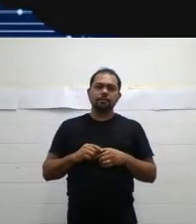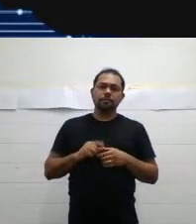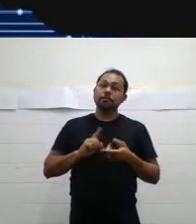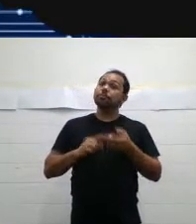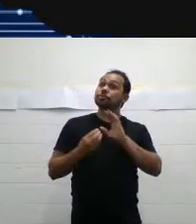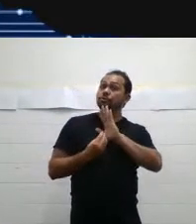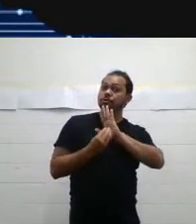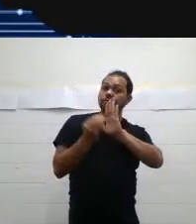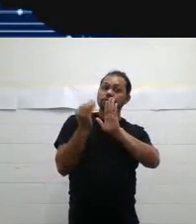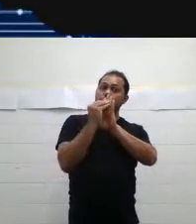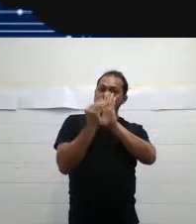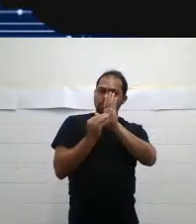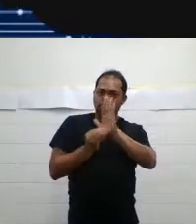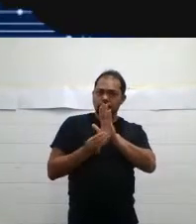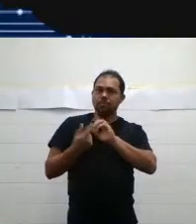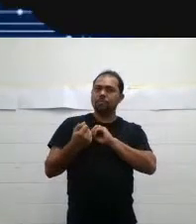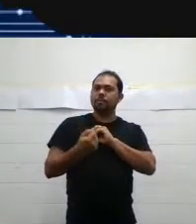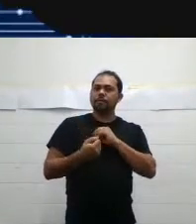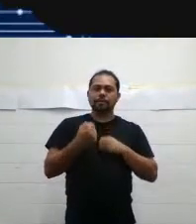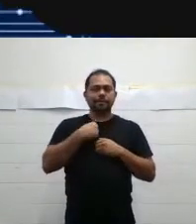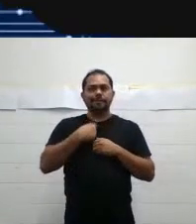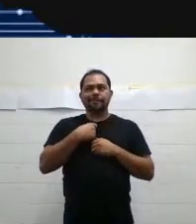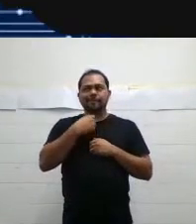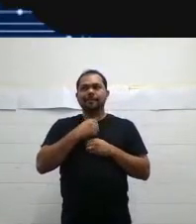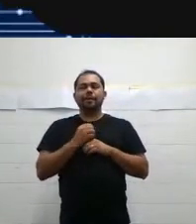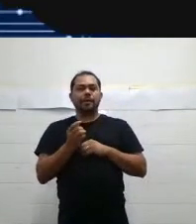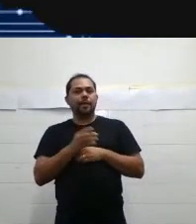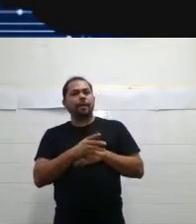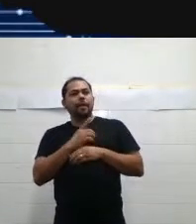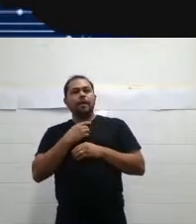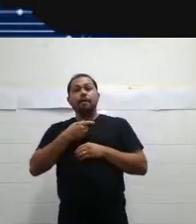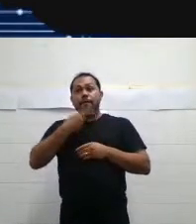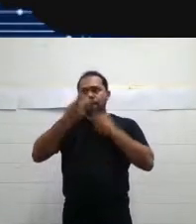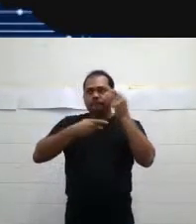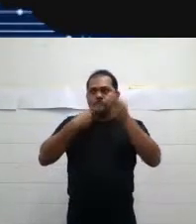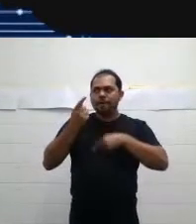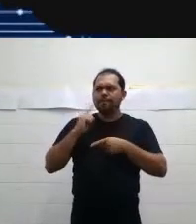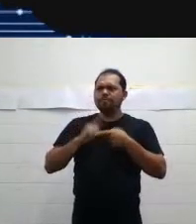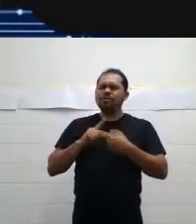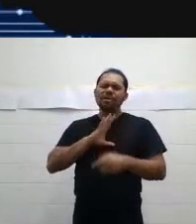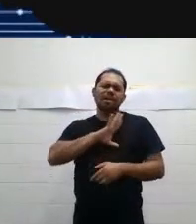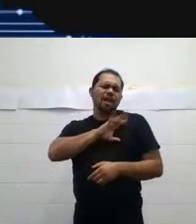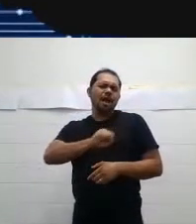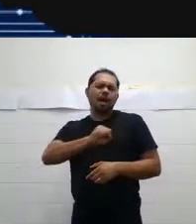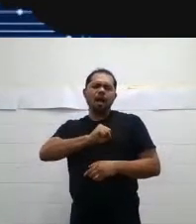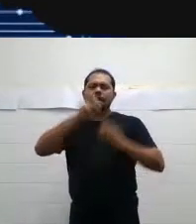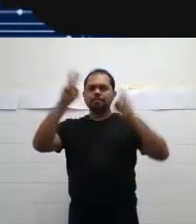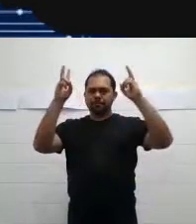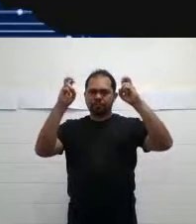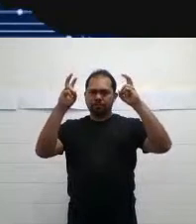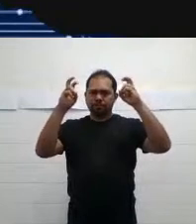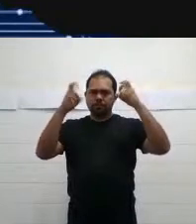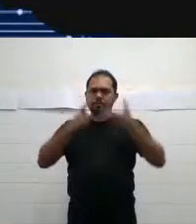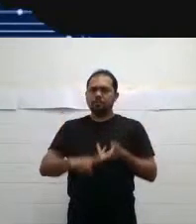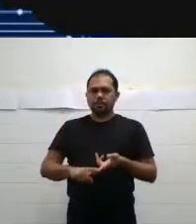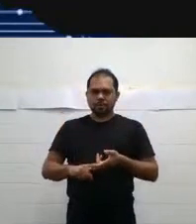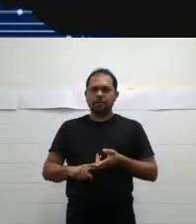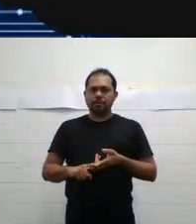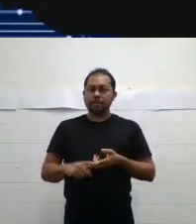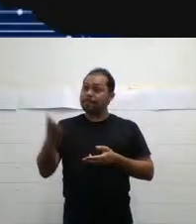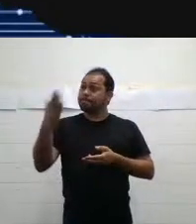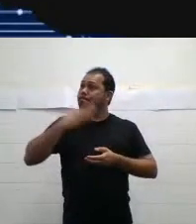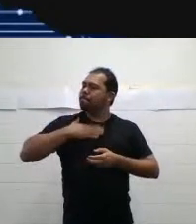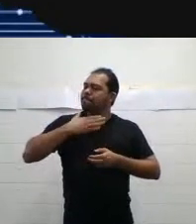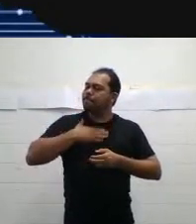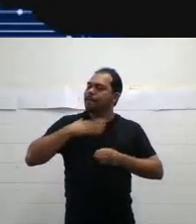eu particularmente sou muito suspeita a falar, porque eu me envolvi muito, é um tema que eu amo estudar, né? É um tema que é meu tema,